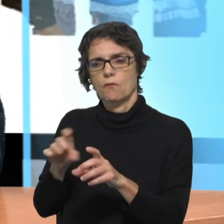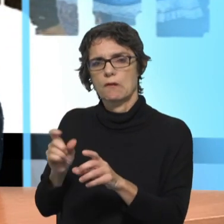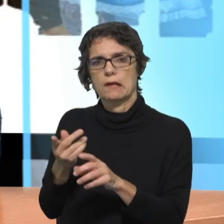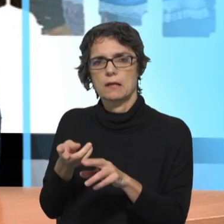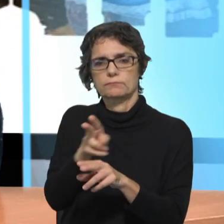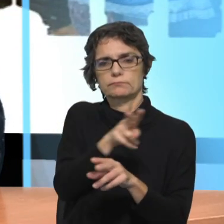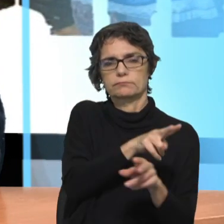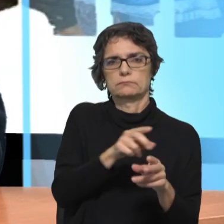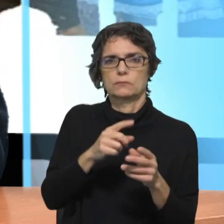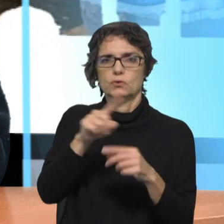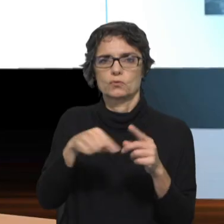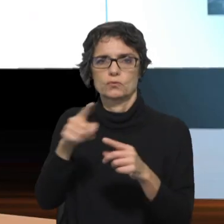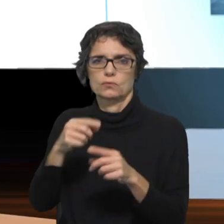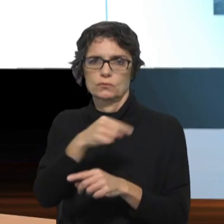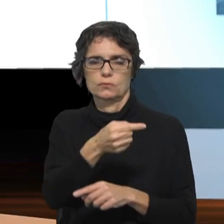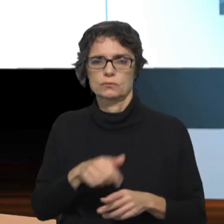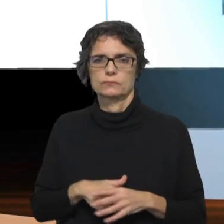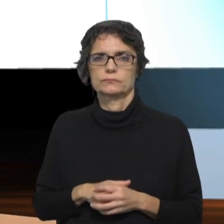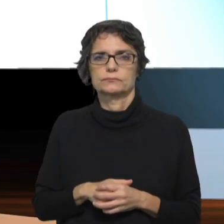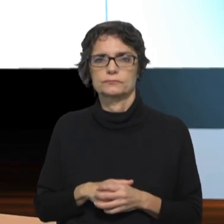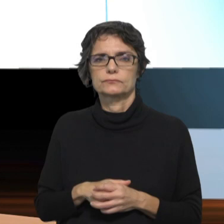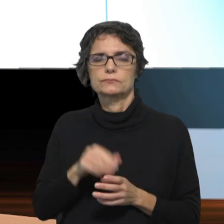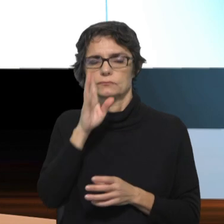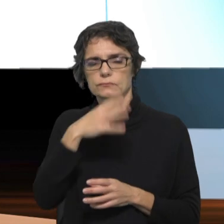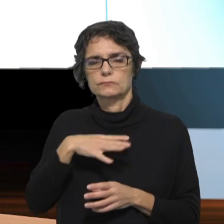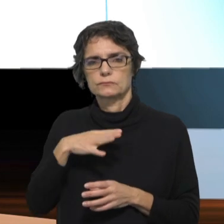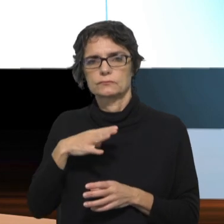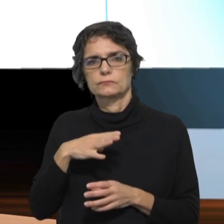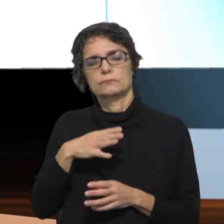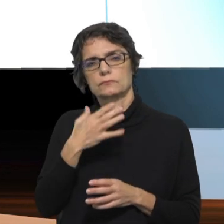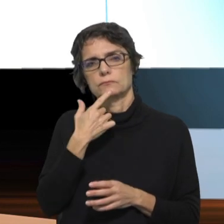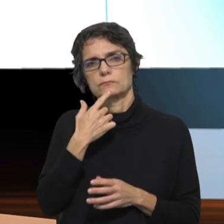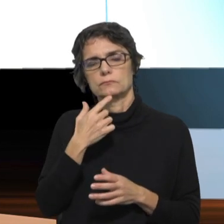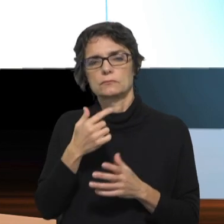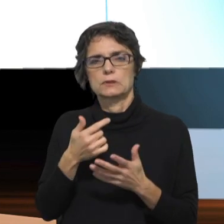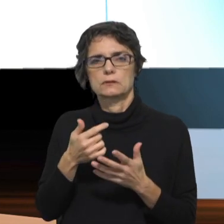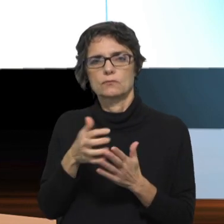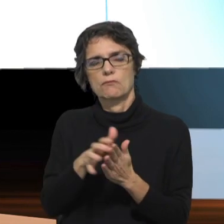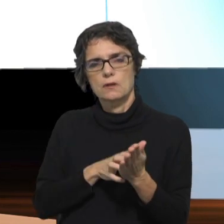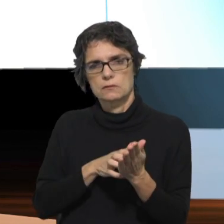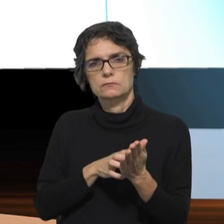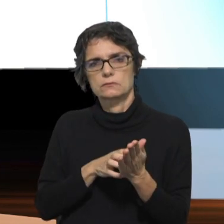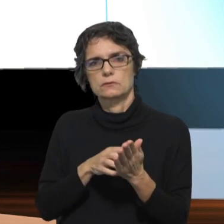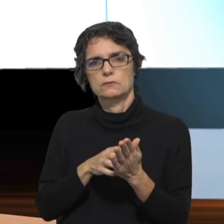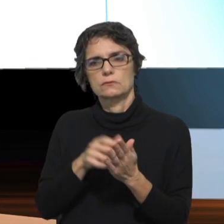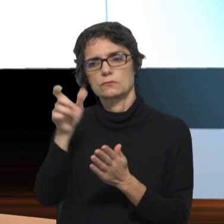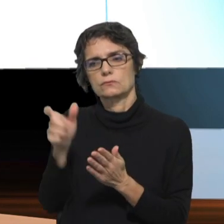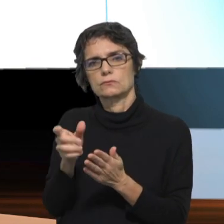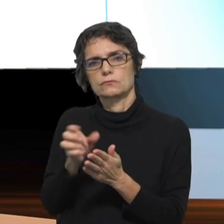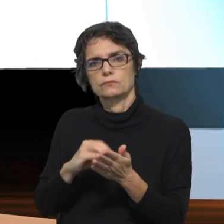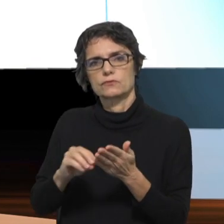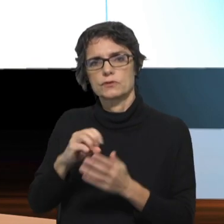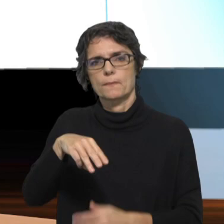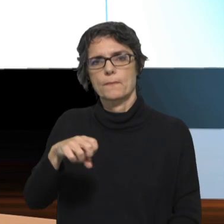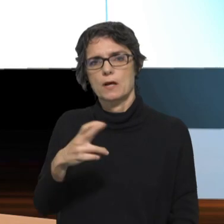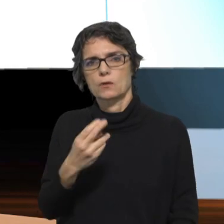litúrgicos. E se quiséssemos caracterizar o texto deste evangelista Marcos, que especificidade é que ele tem em relação aos